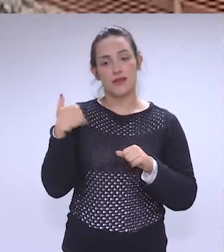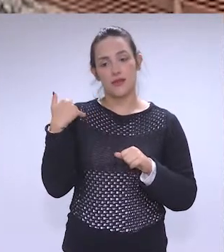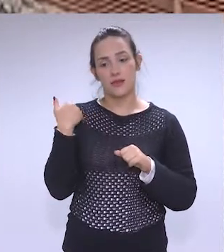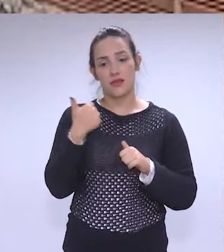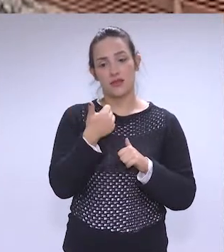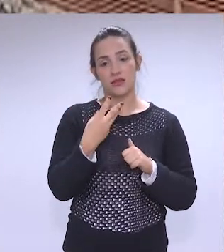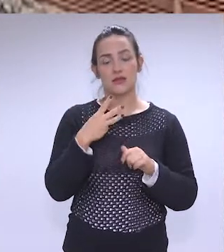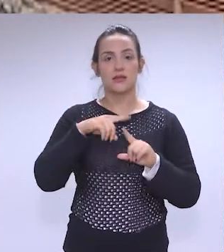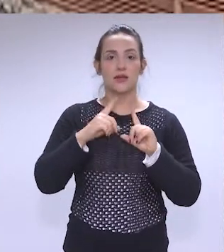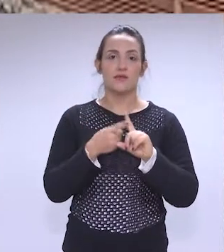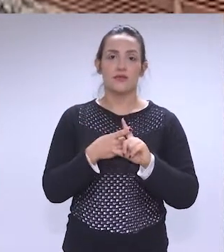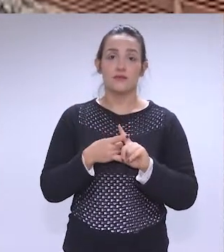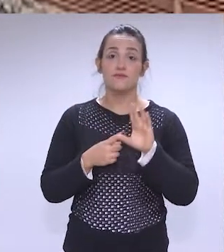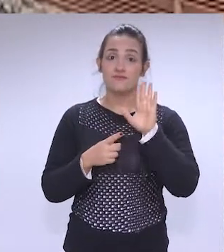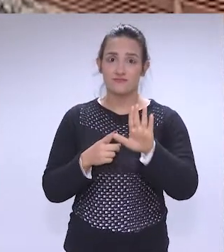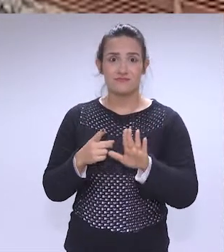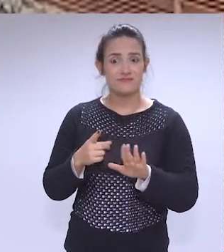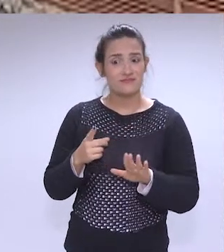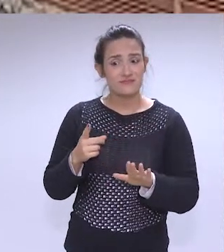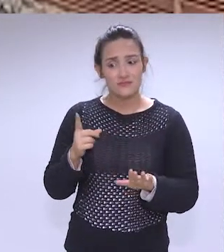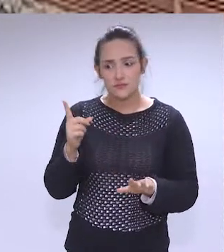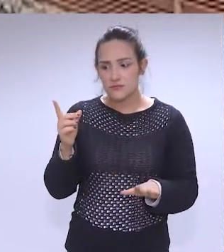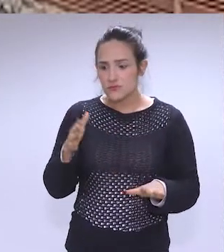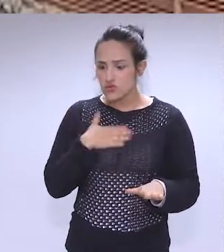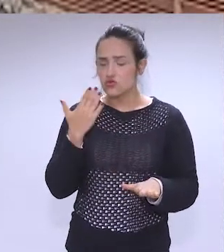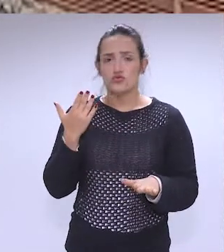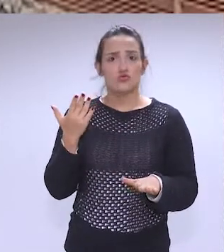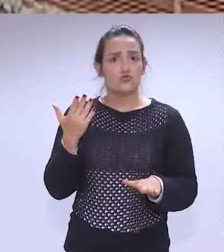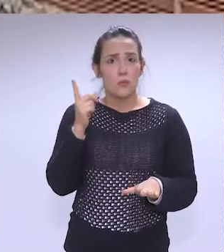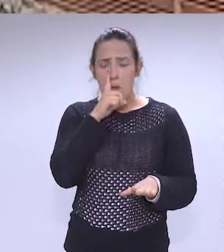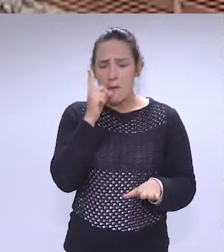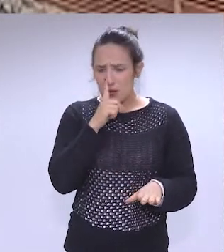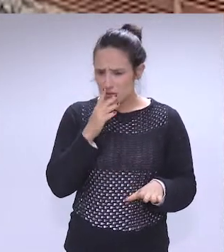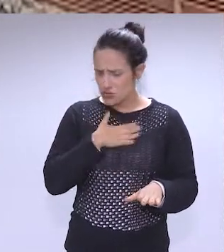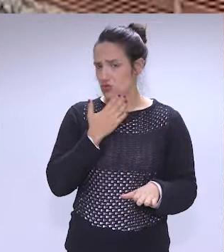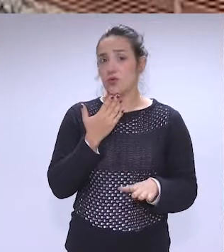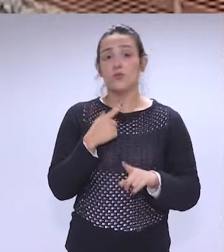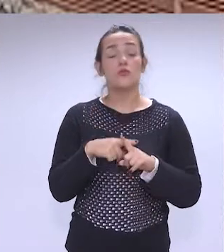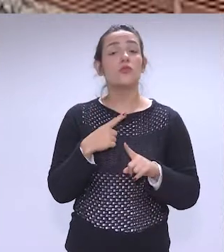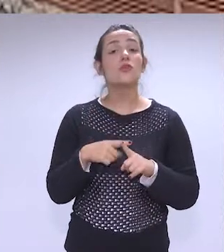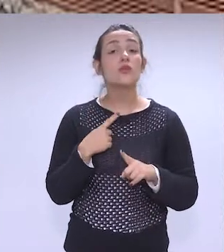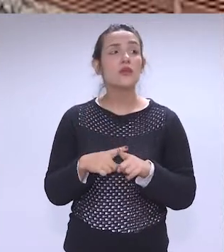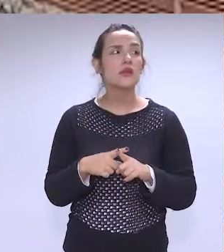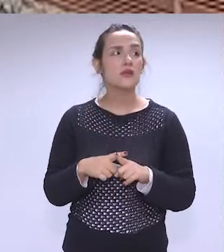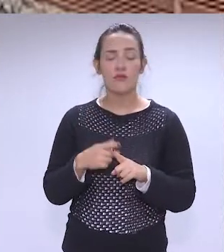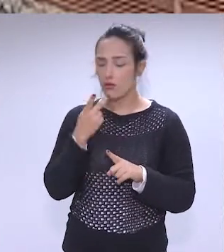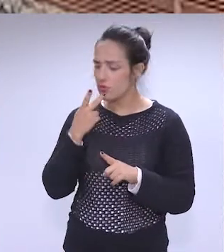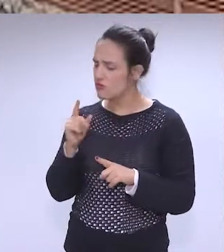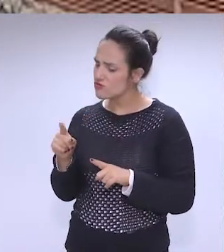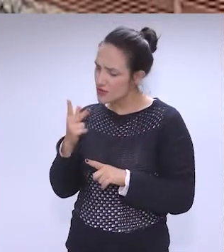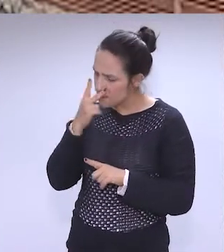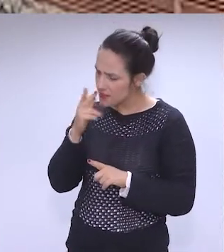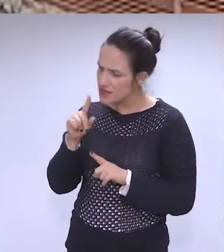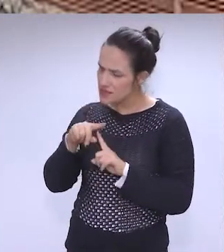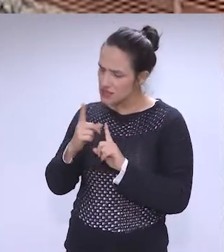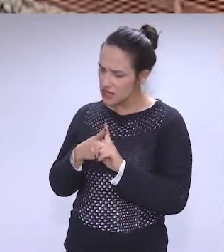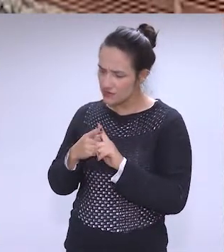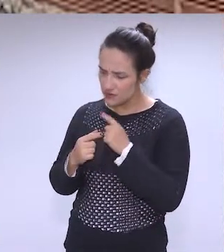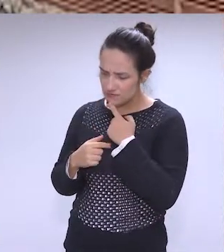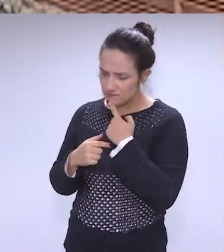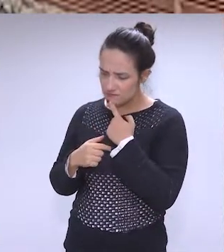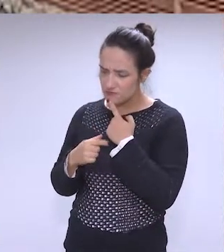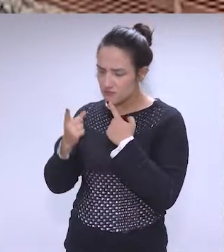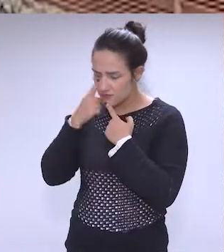posto. Aí chegou no posto, o primeiro teste deu negativo. Aí a doutora pegou e falou bem assim, não, vamos